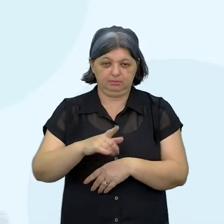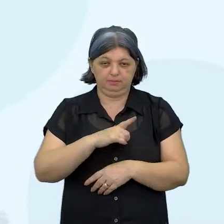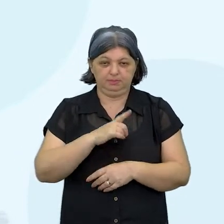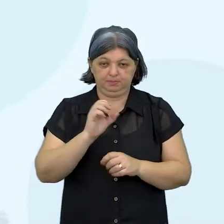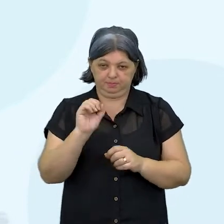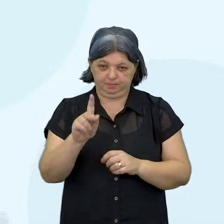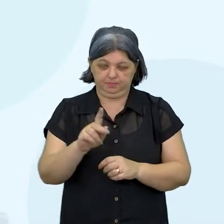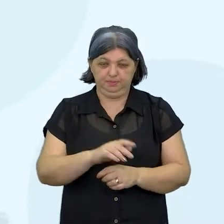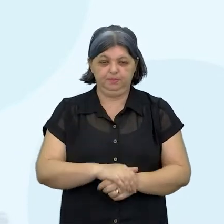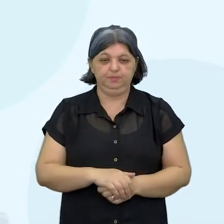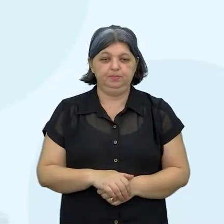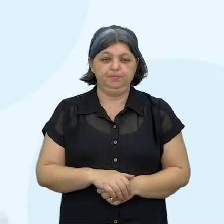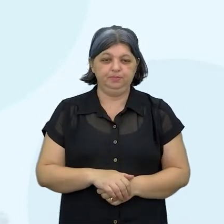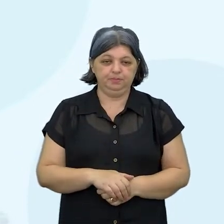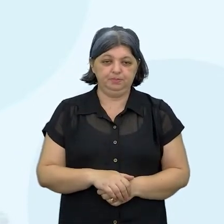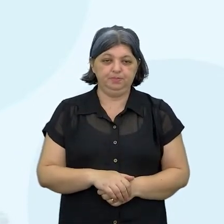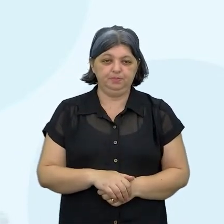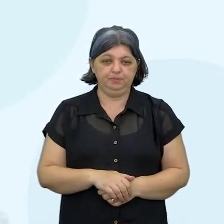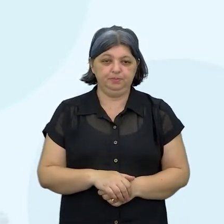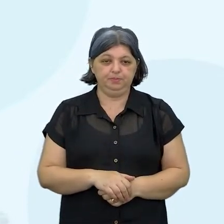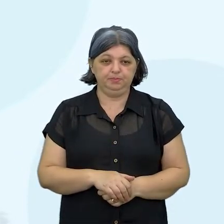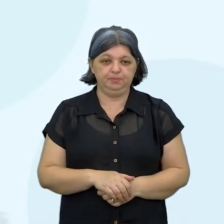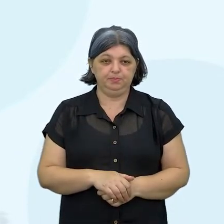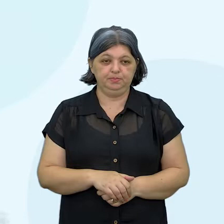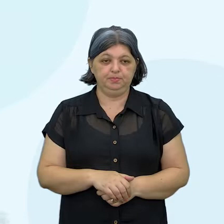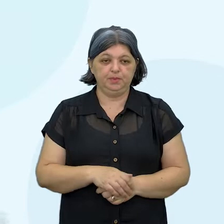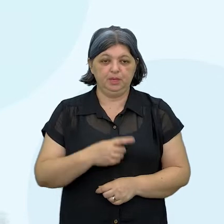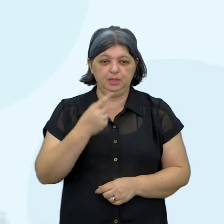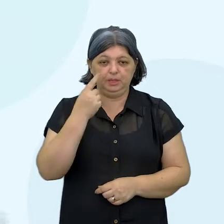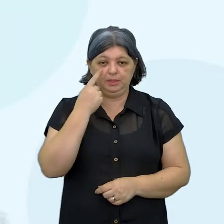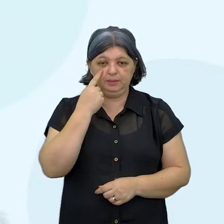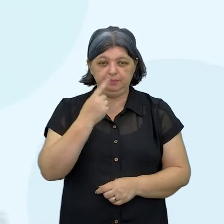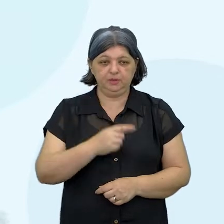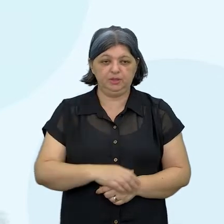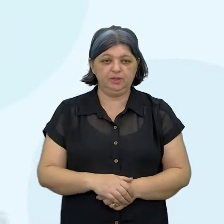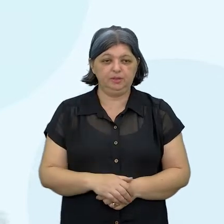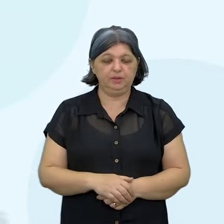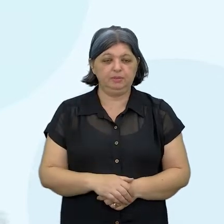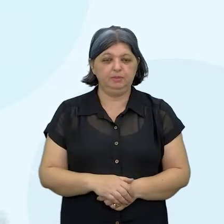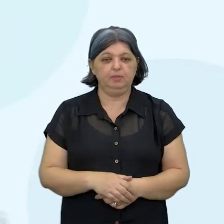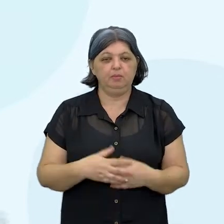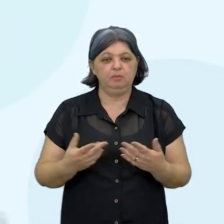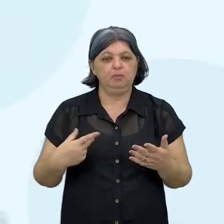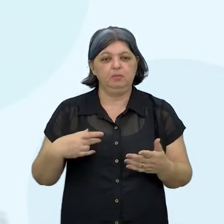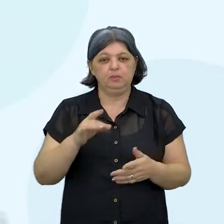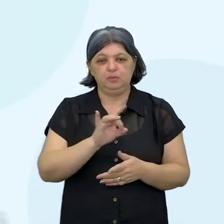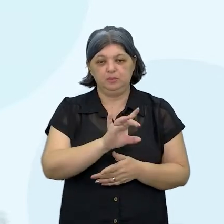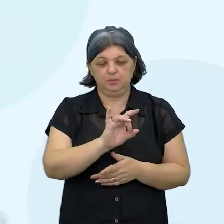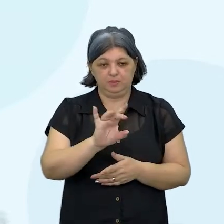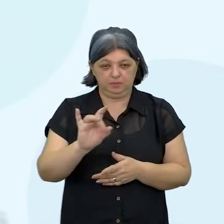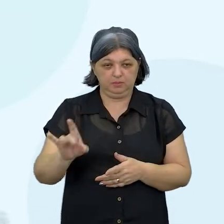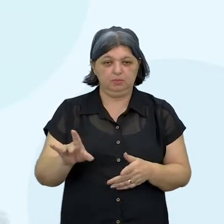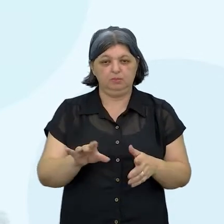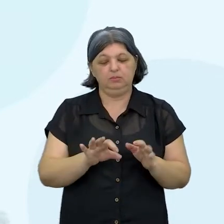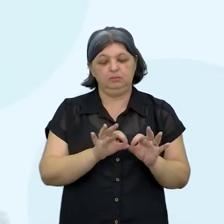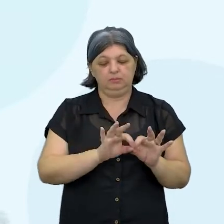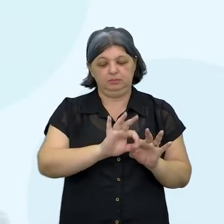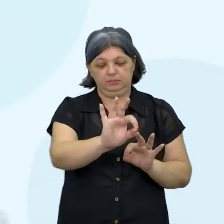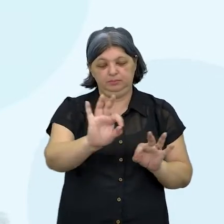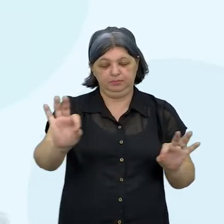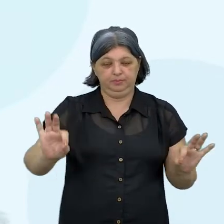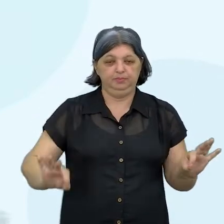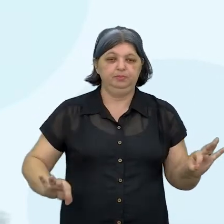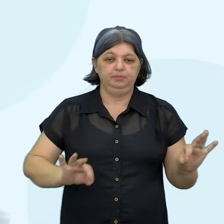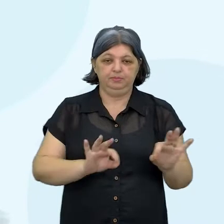Tudo bem? Então, olha só, como podemos perceber, cada quadrado na malha corresponderá a 1 metro quadrado